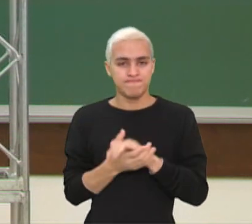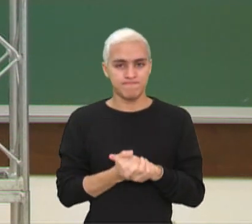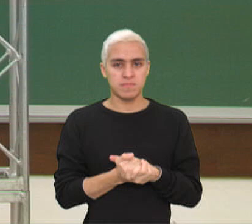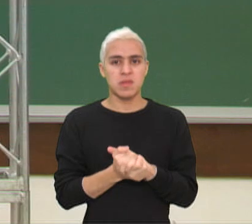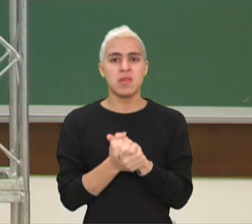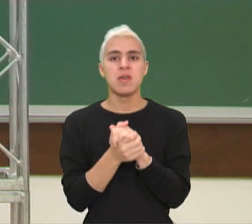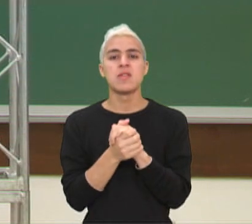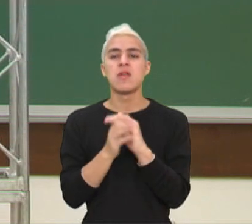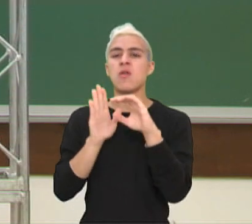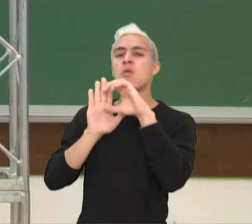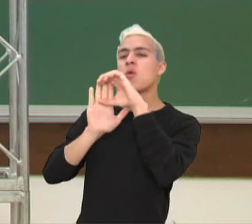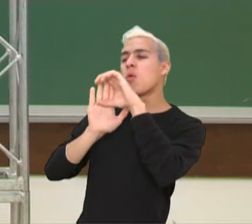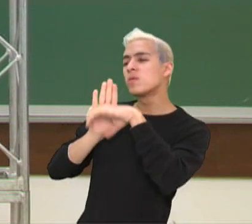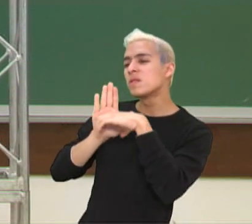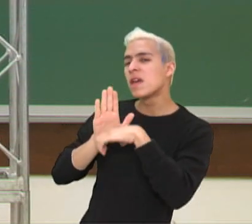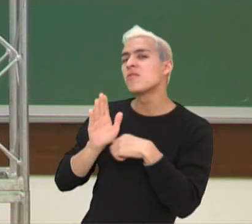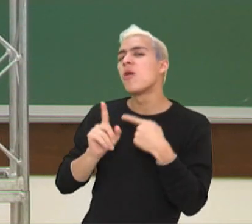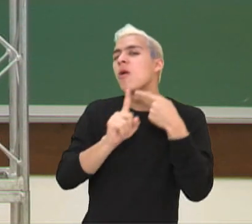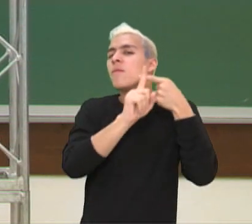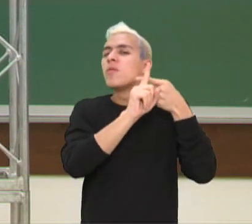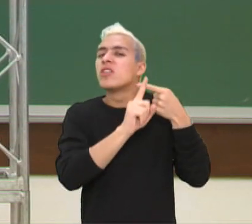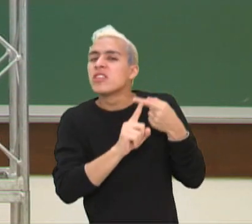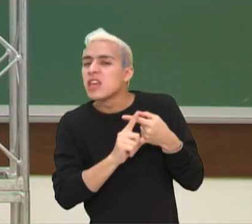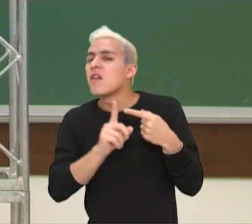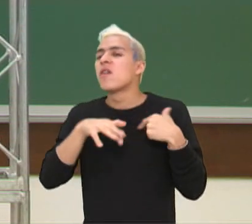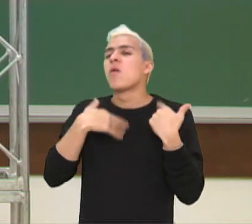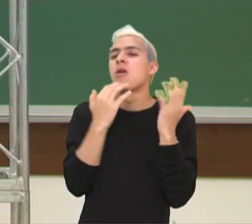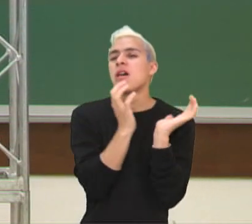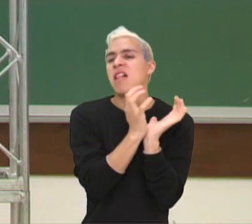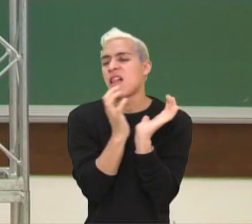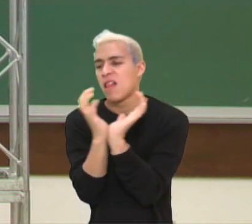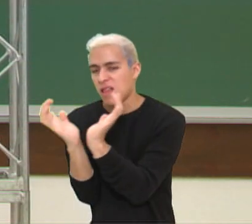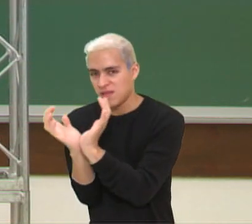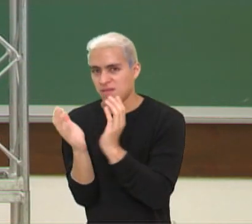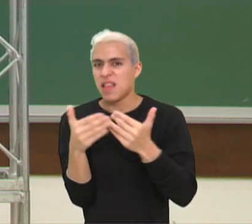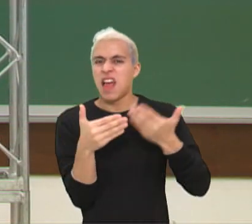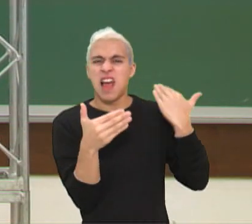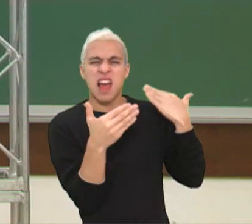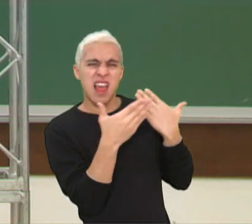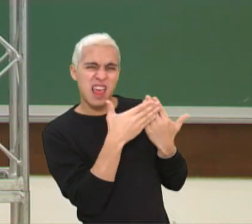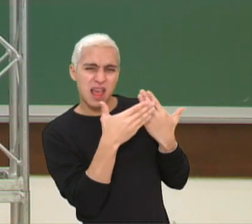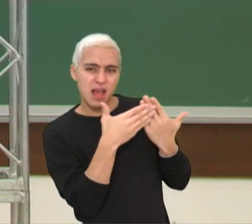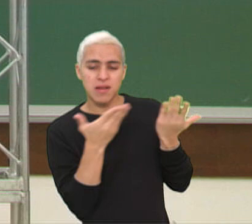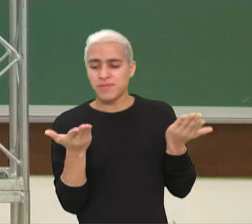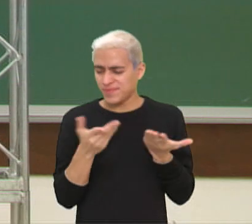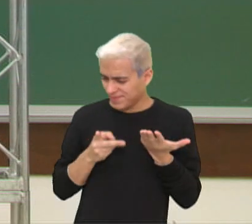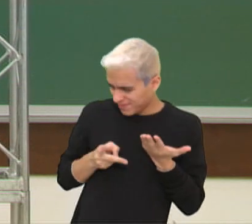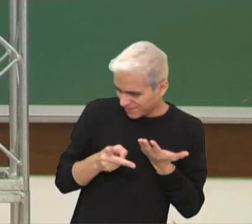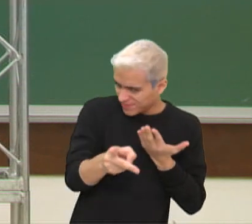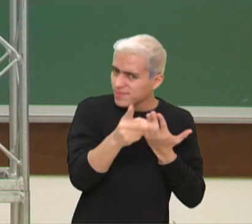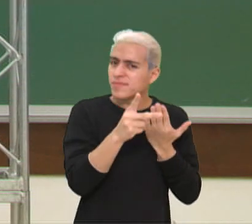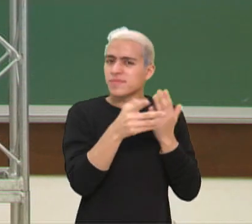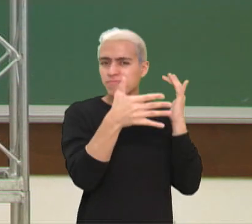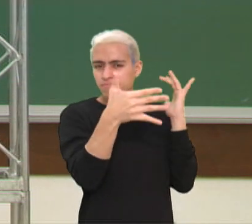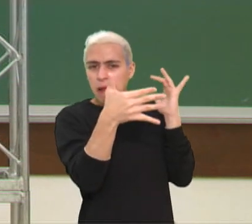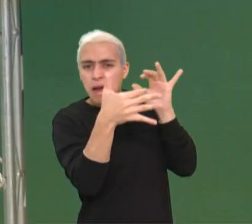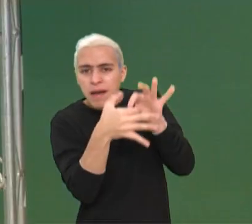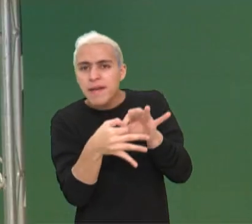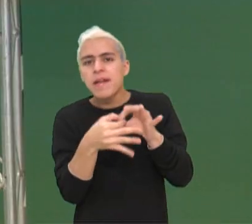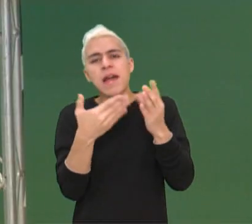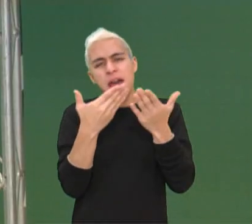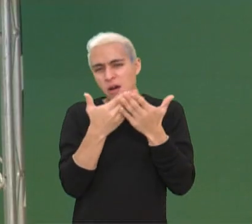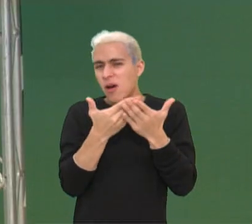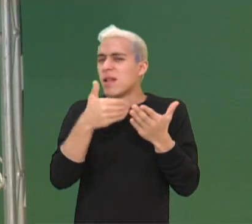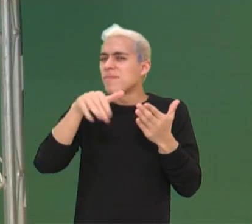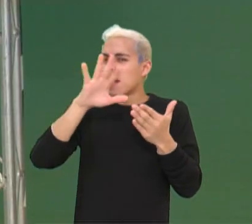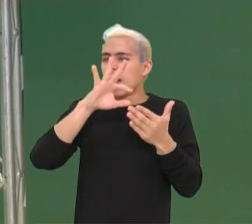conceitos, benefícios e classificação. Foi o que a gente falou na última aula lá. Então, vamos continuar. Hoje a aula extensa um